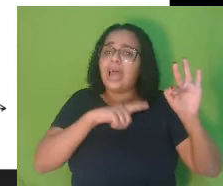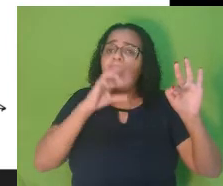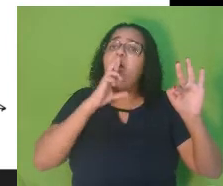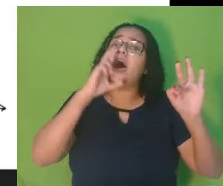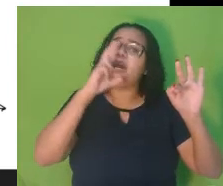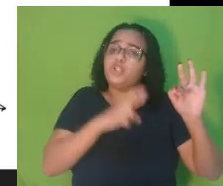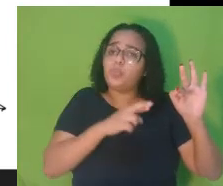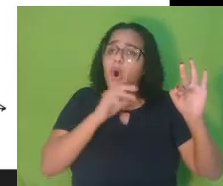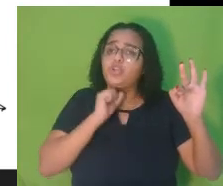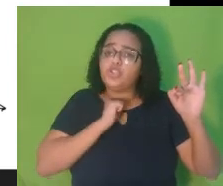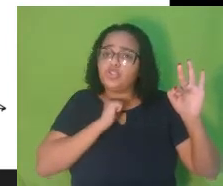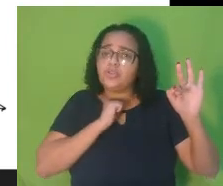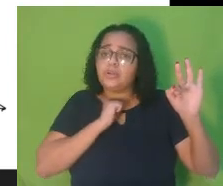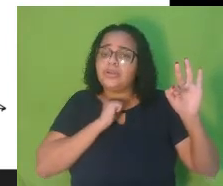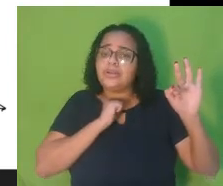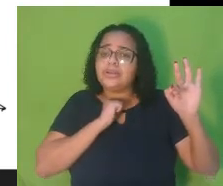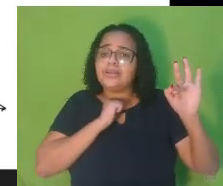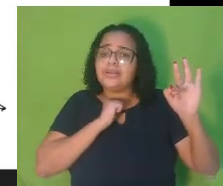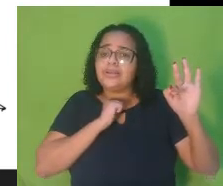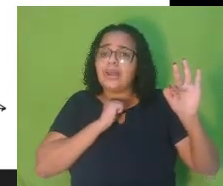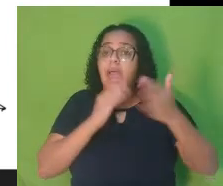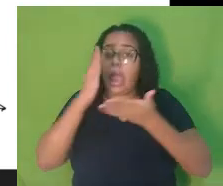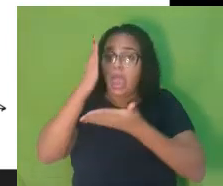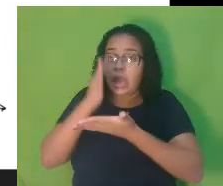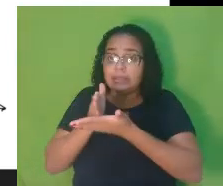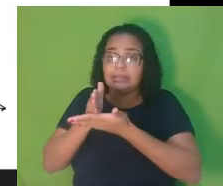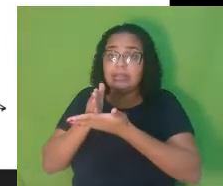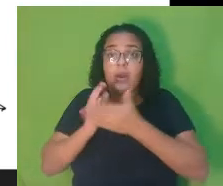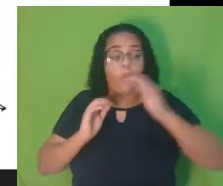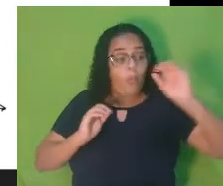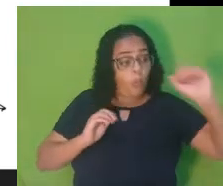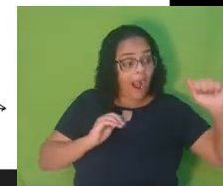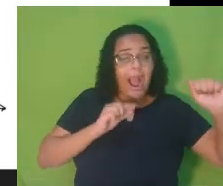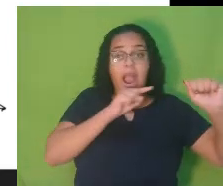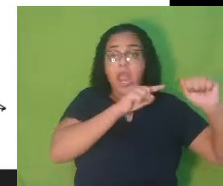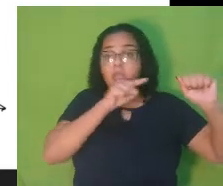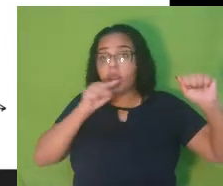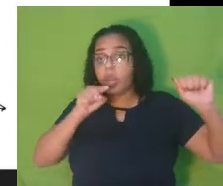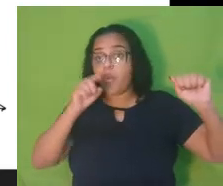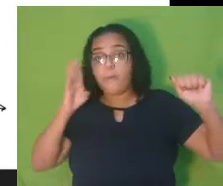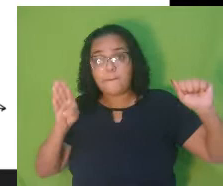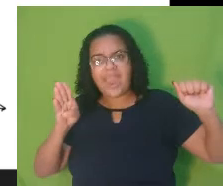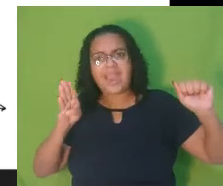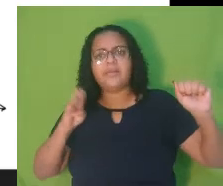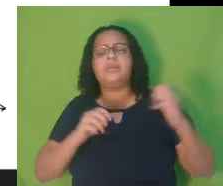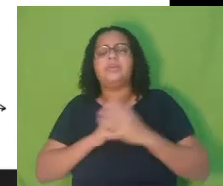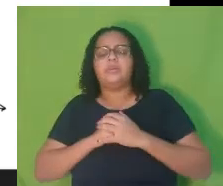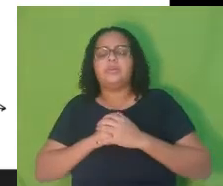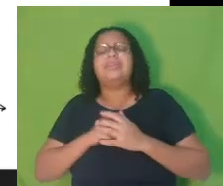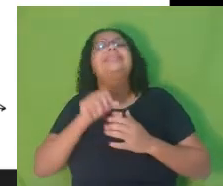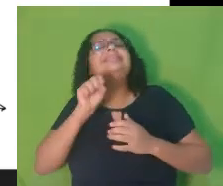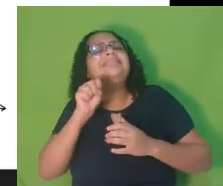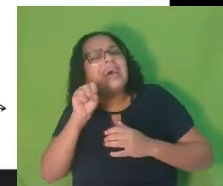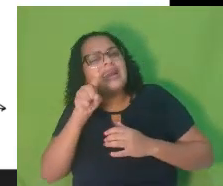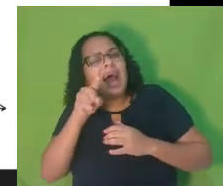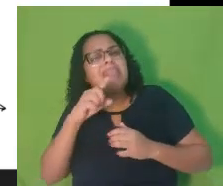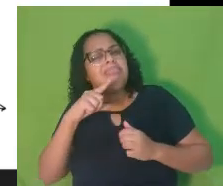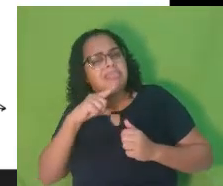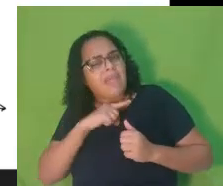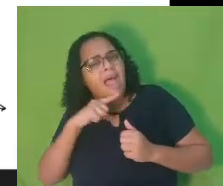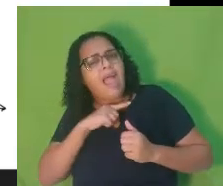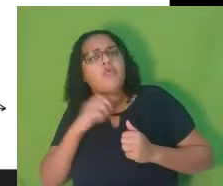Uma solução, né, entre o A e o B? Né? Ou seja, será